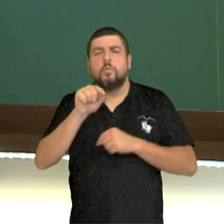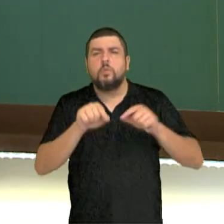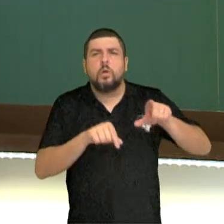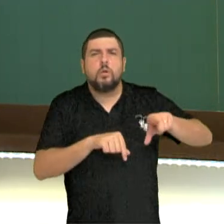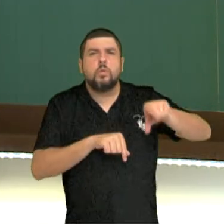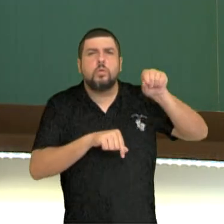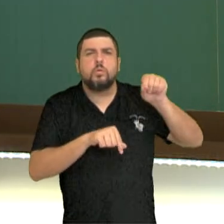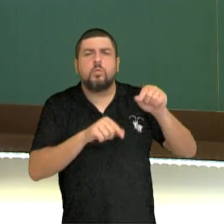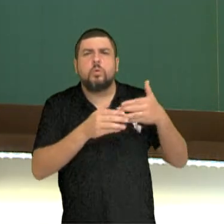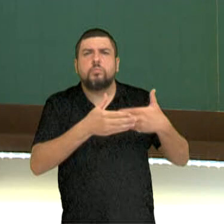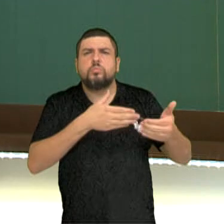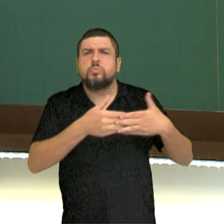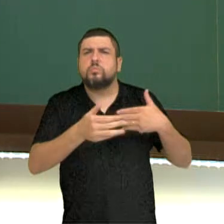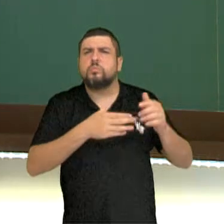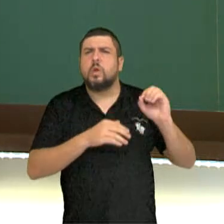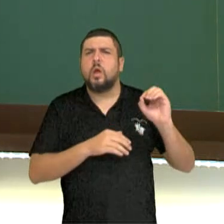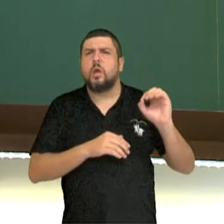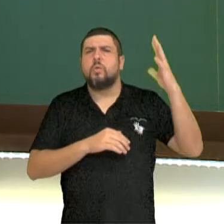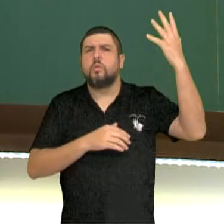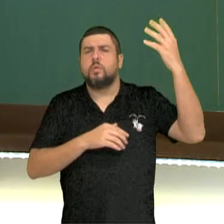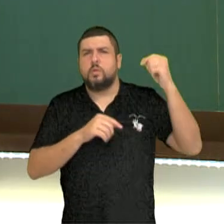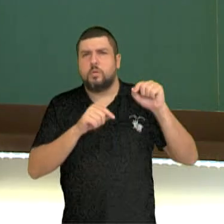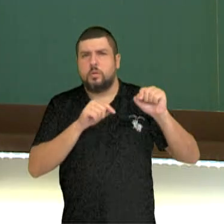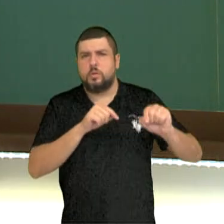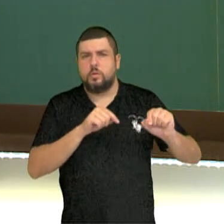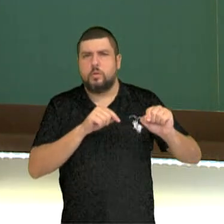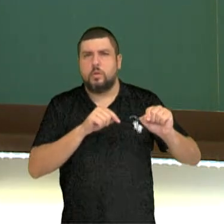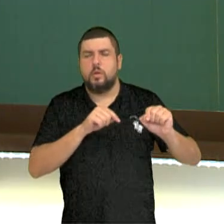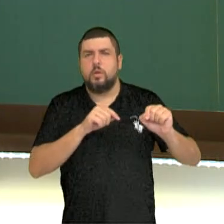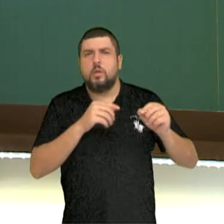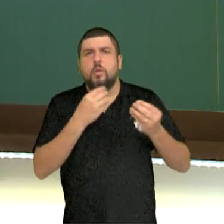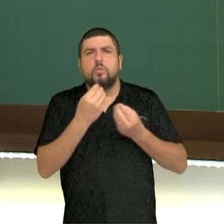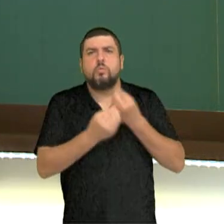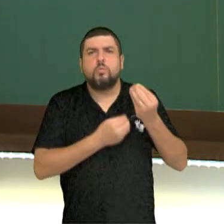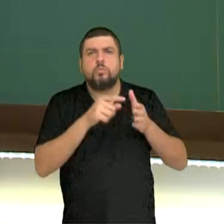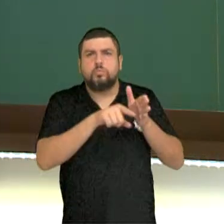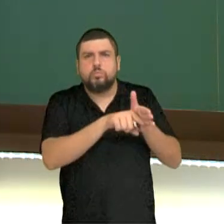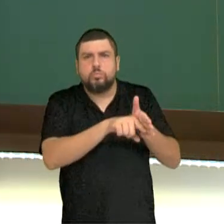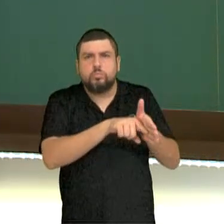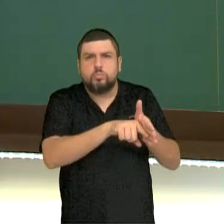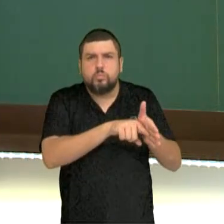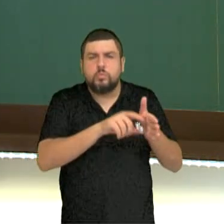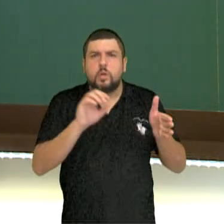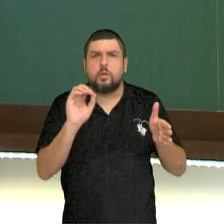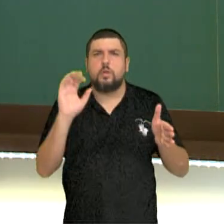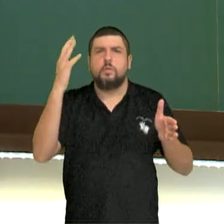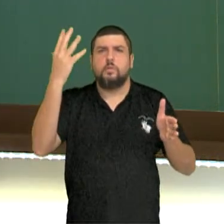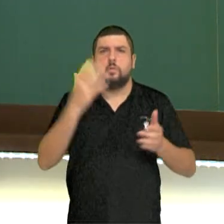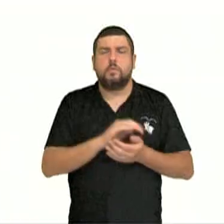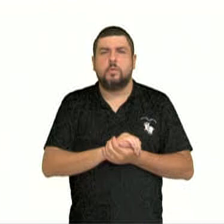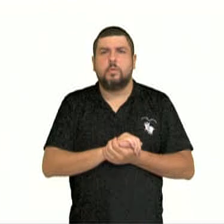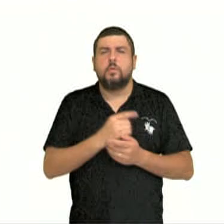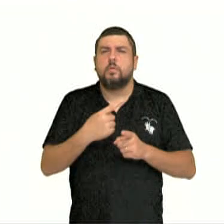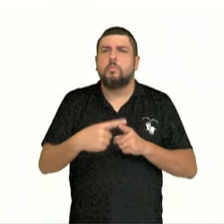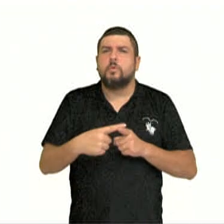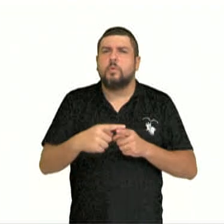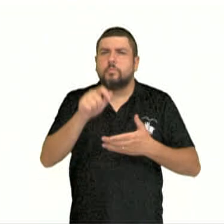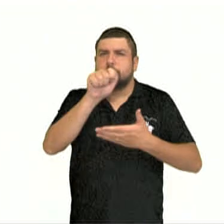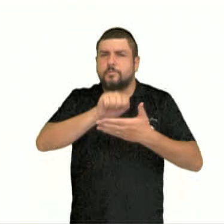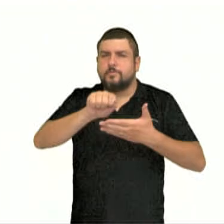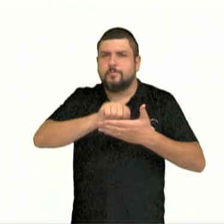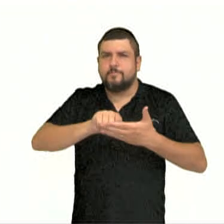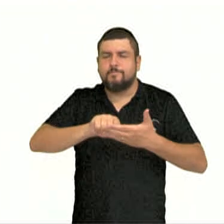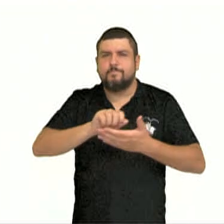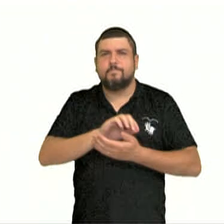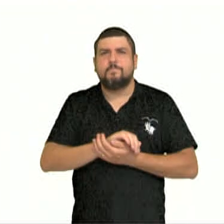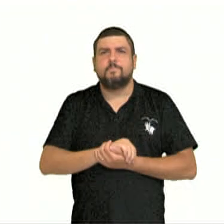aí, analisassem esse fenômeno segundo a teoria durkheimiana e qual que você gostaria de estudar, tá? E por quê? Tempinho para